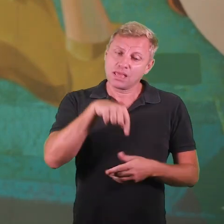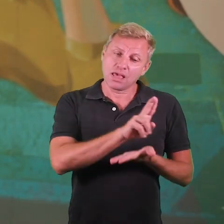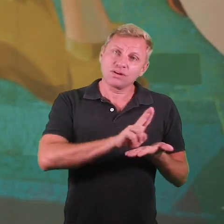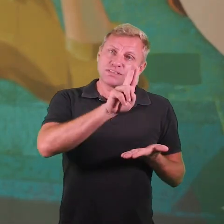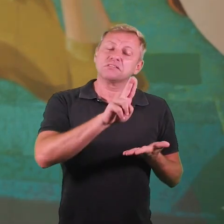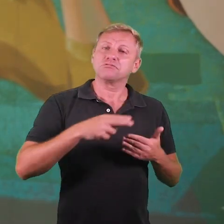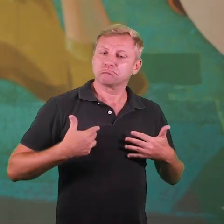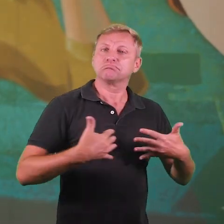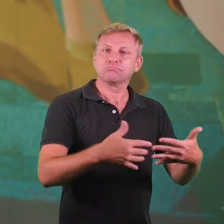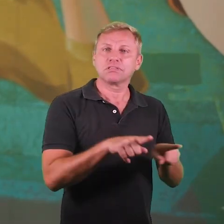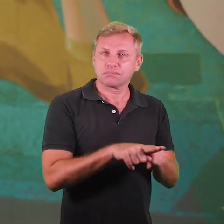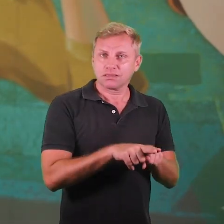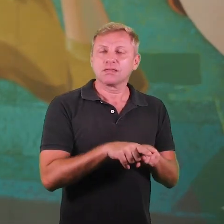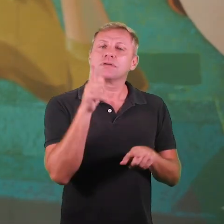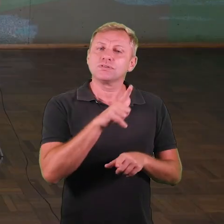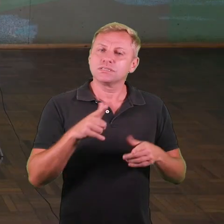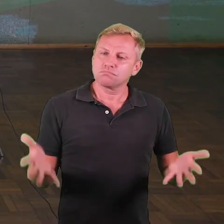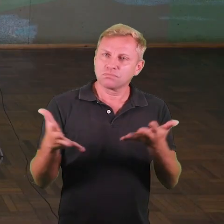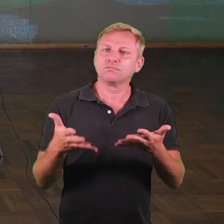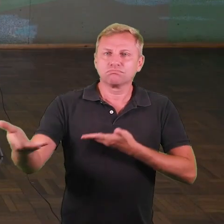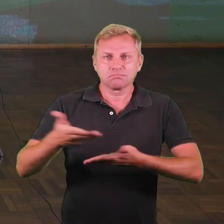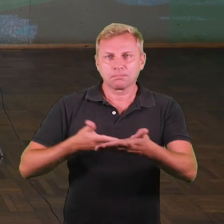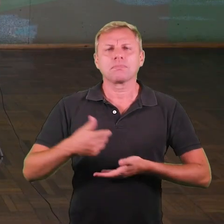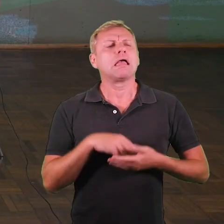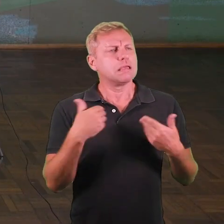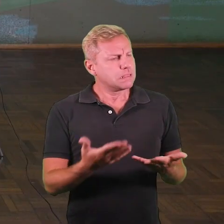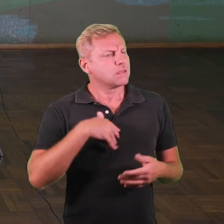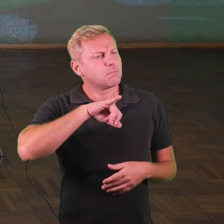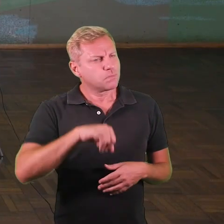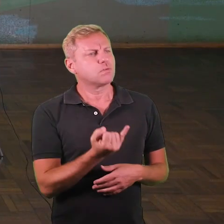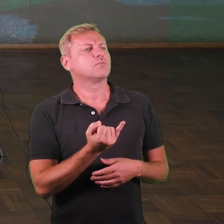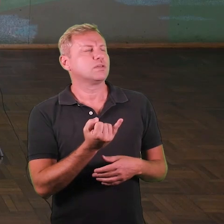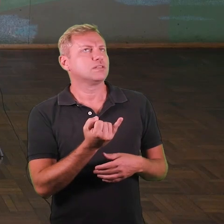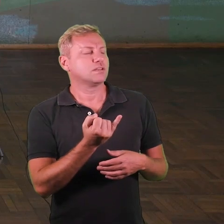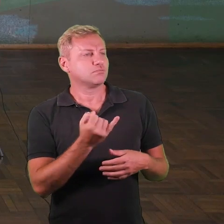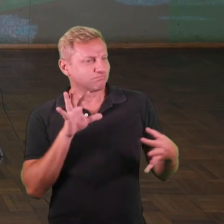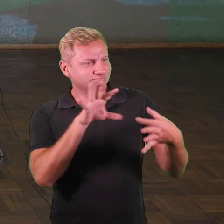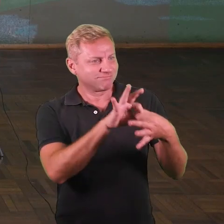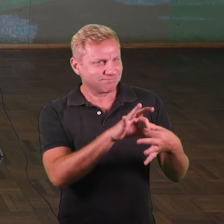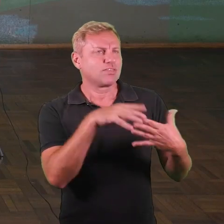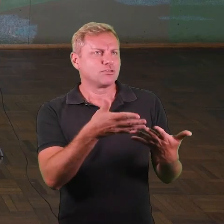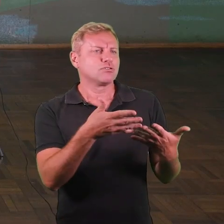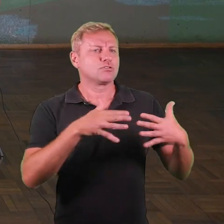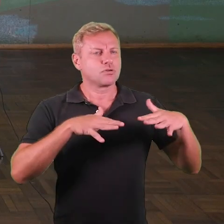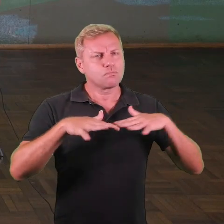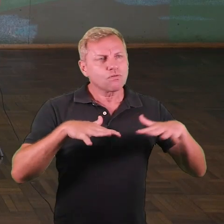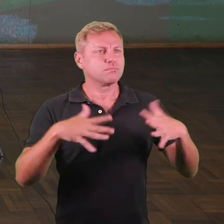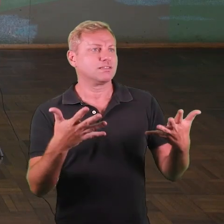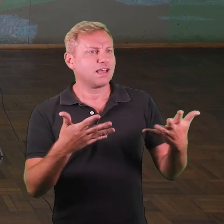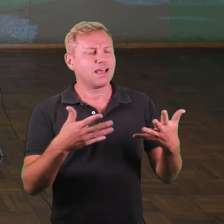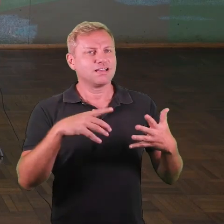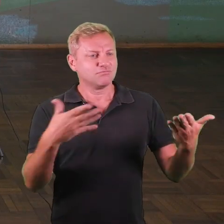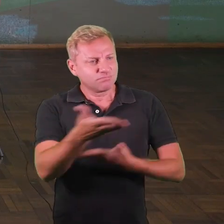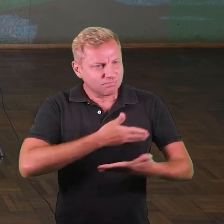vem fazendo para promover esse diálogo. E aproveitando, né, fazendo esse gancho de movimentar, de dialogar com